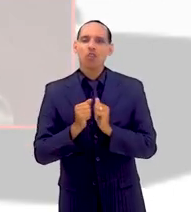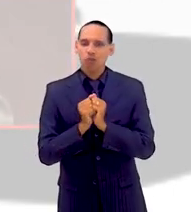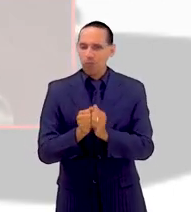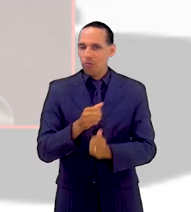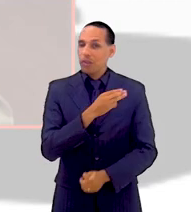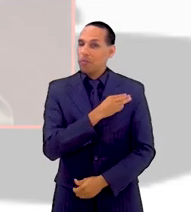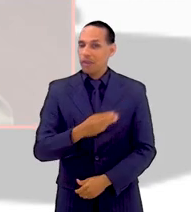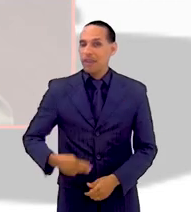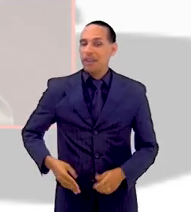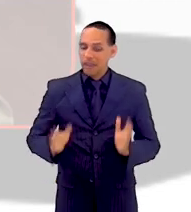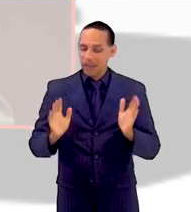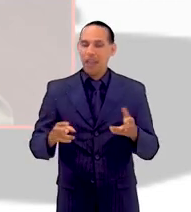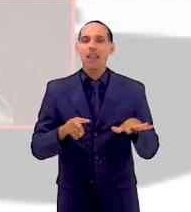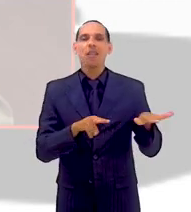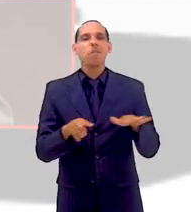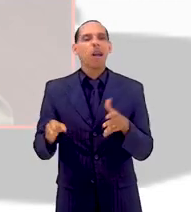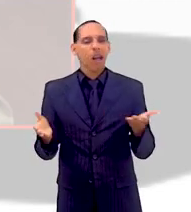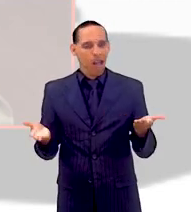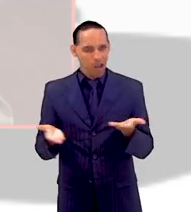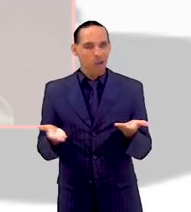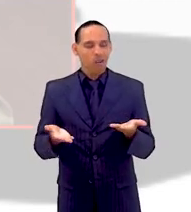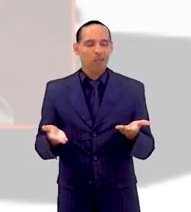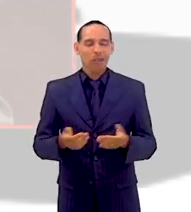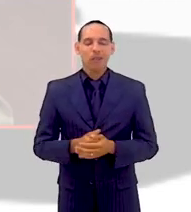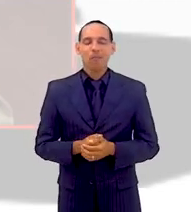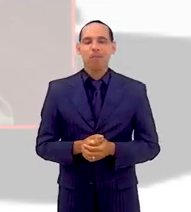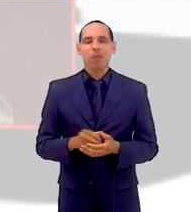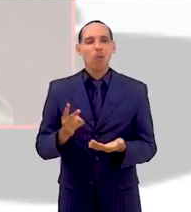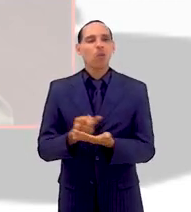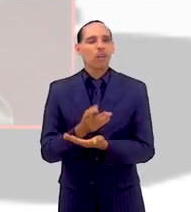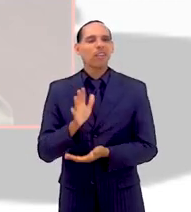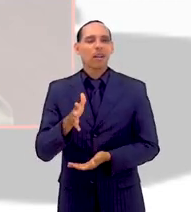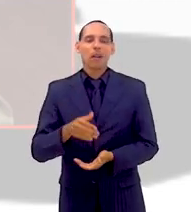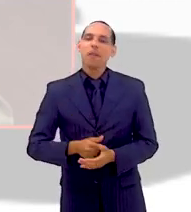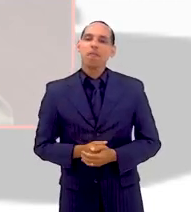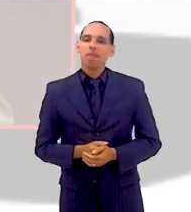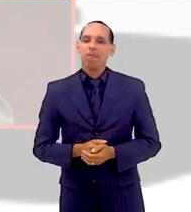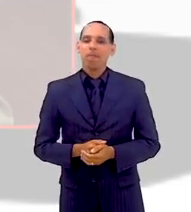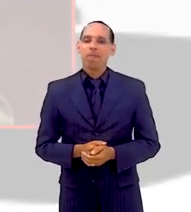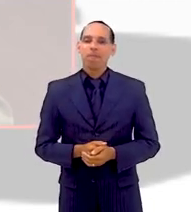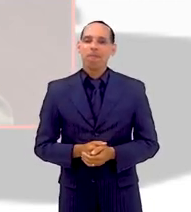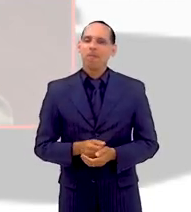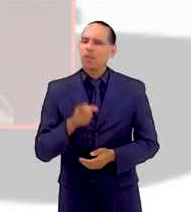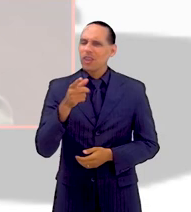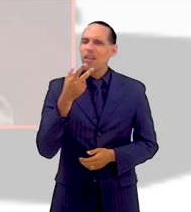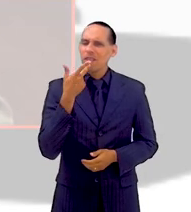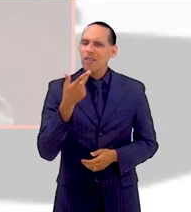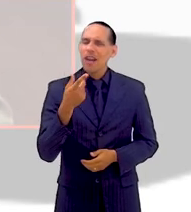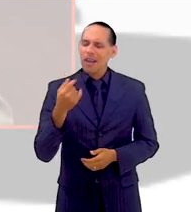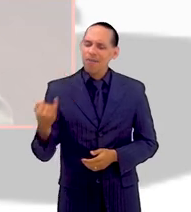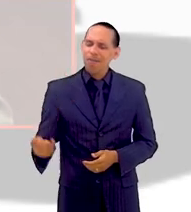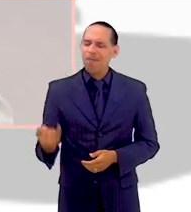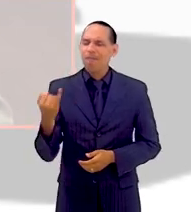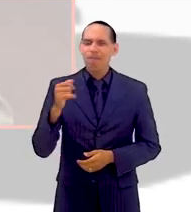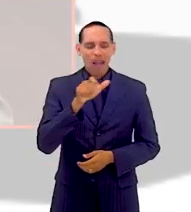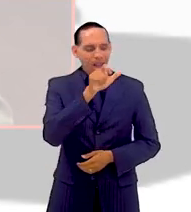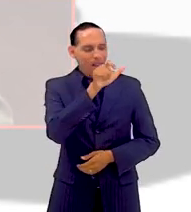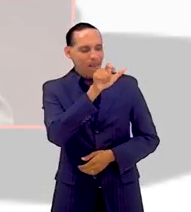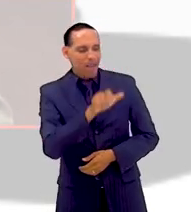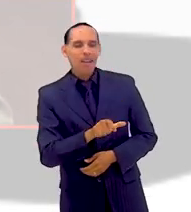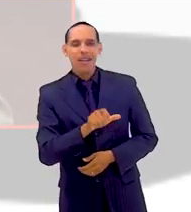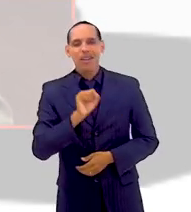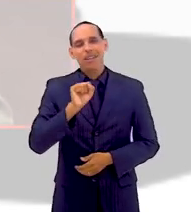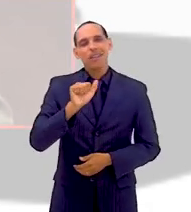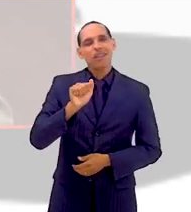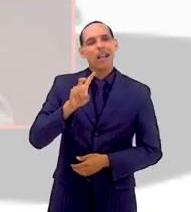ministra nessa semana, já aconteceu. E você tocou num ponto muito importante. Ele foi de